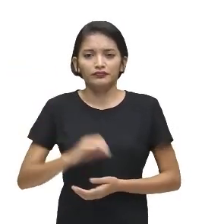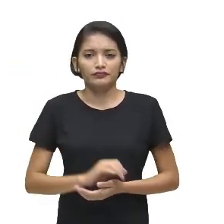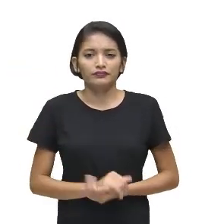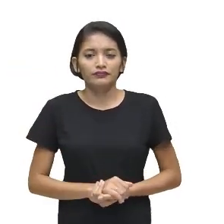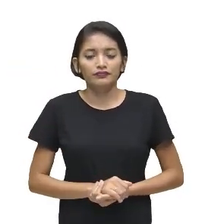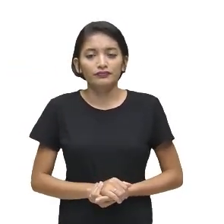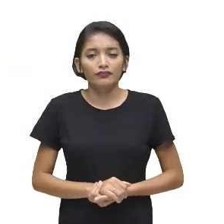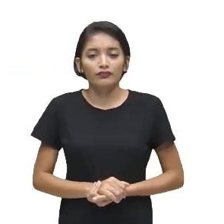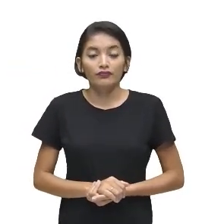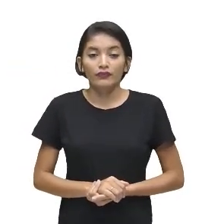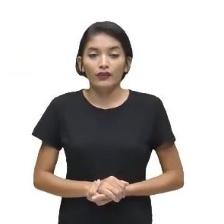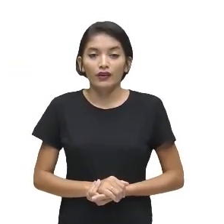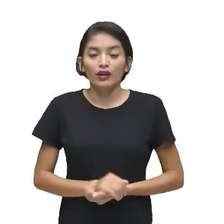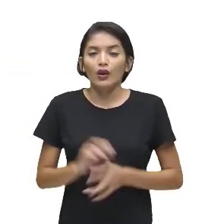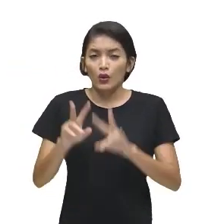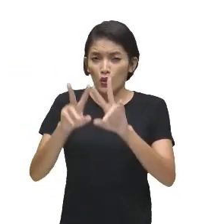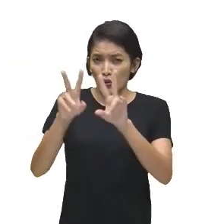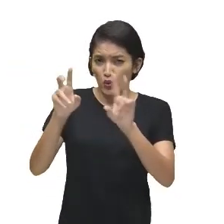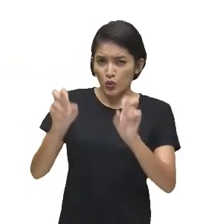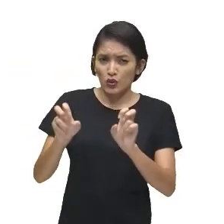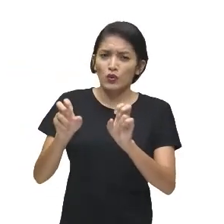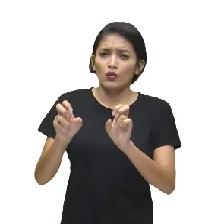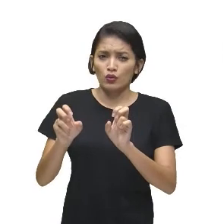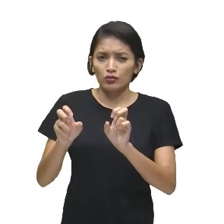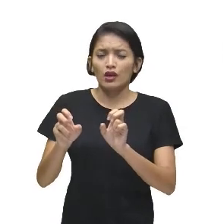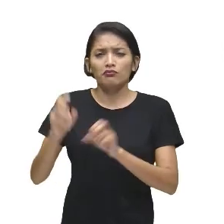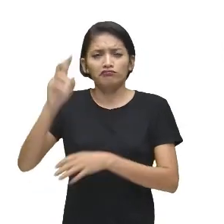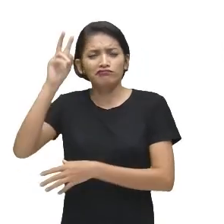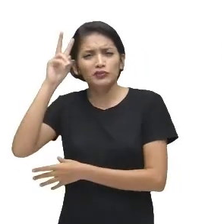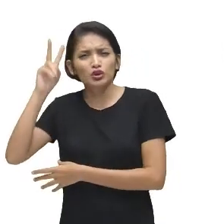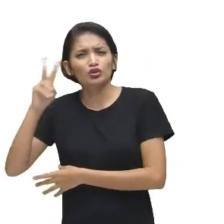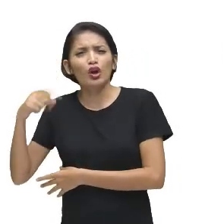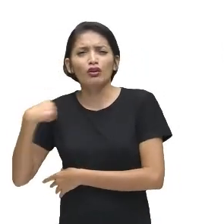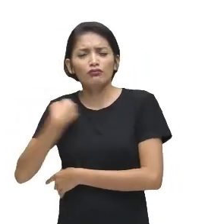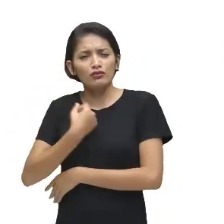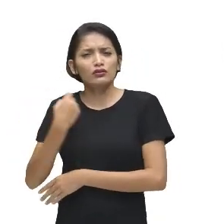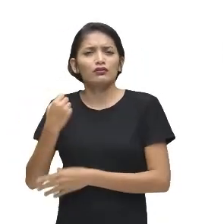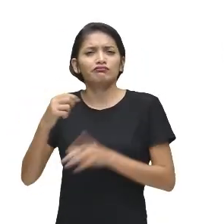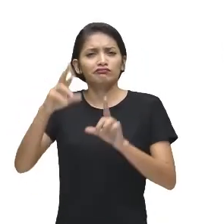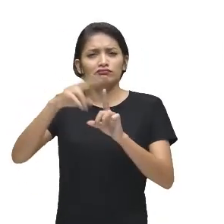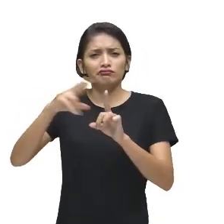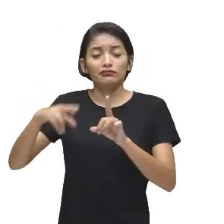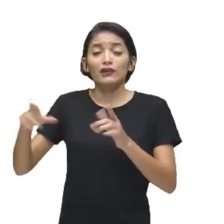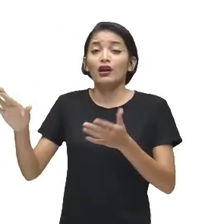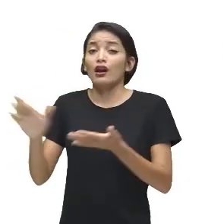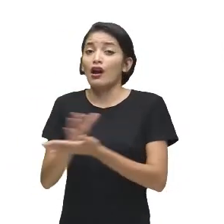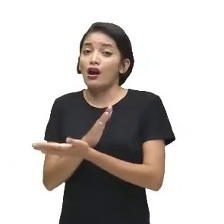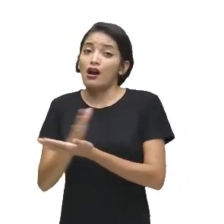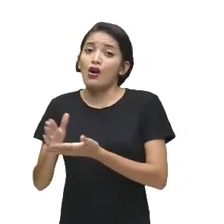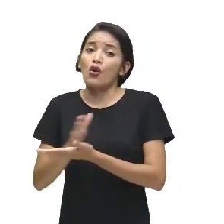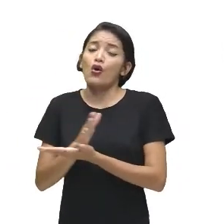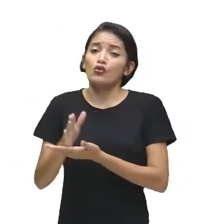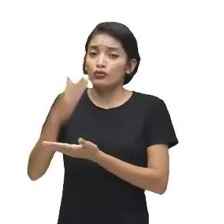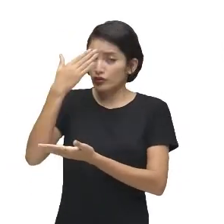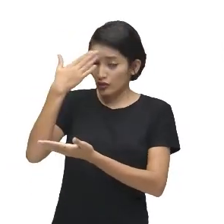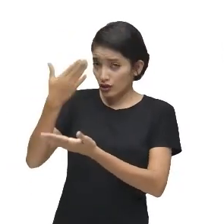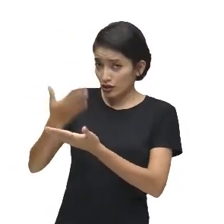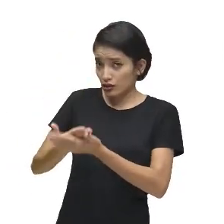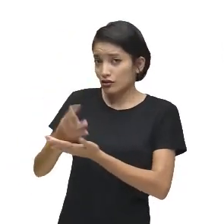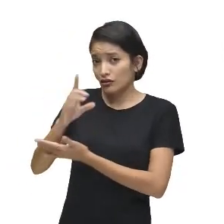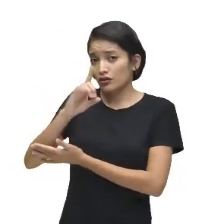quando a gente para pensar em relação à história da nossa religião, muitos são cristãos, tem pessoas que